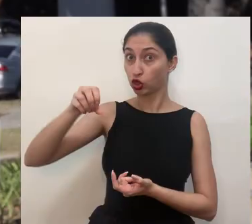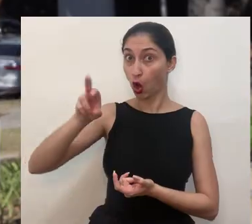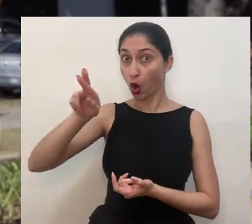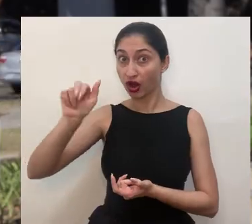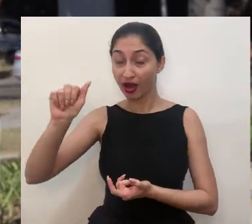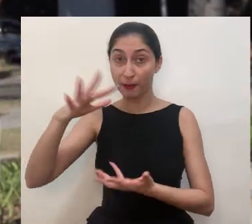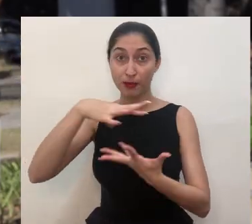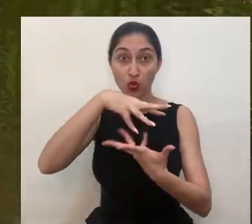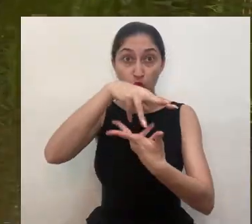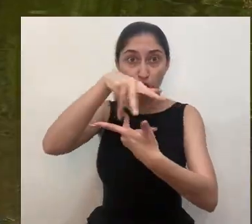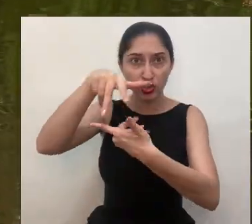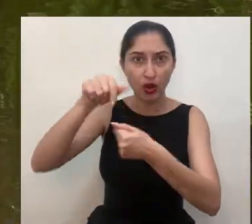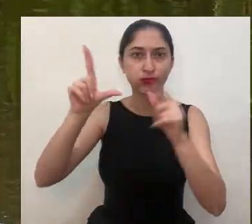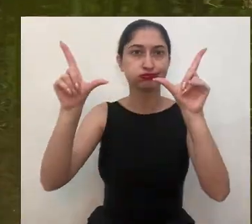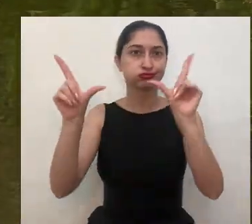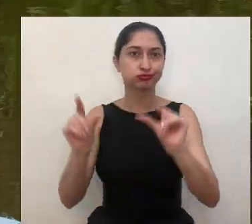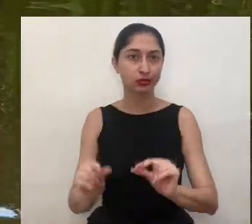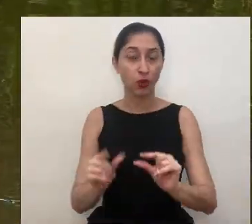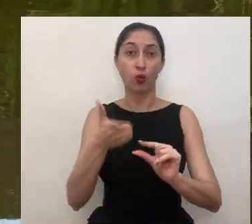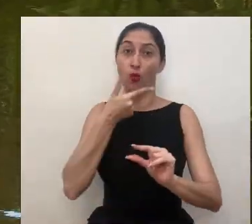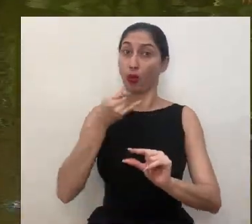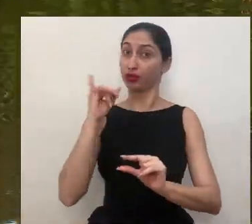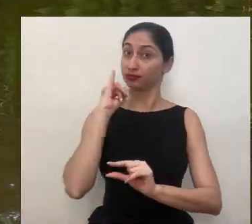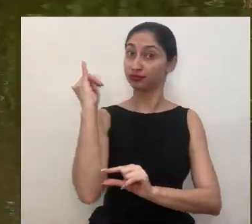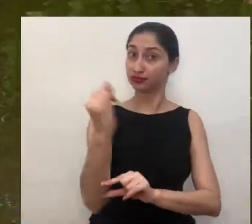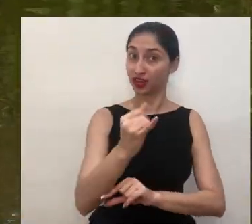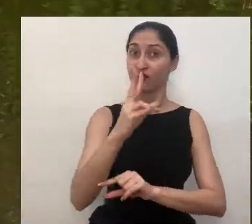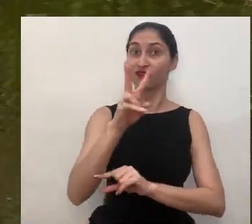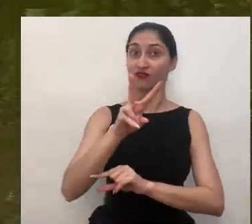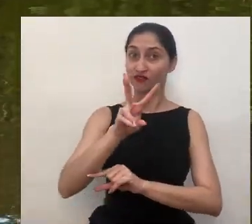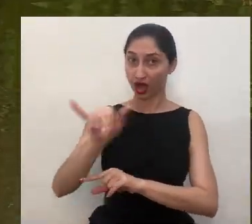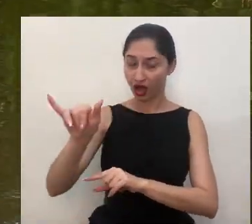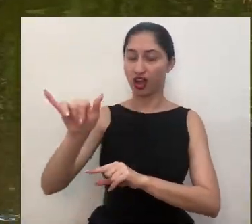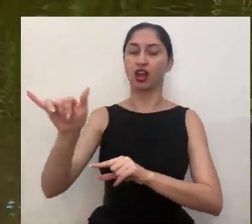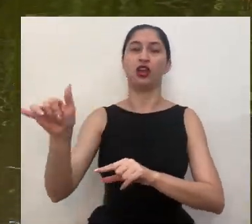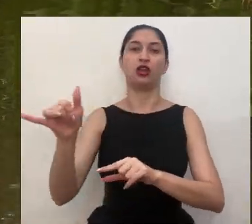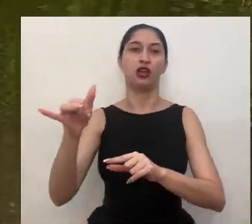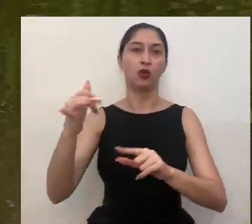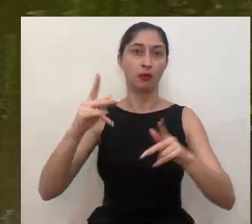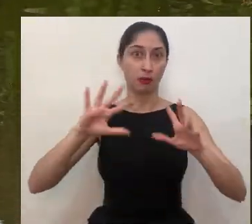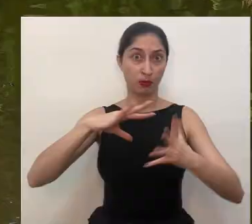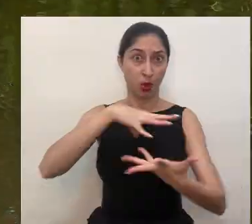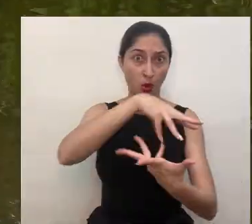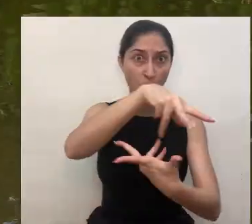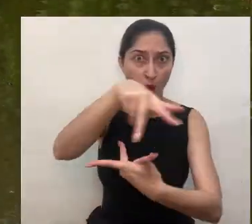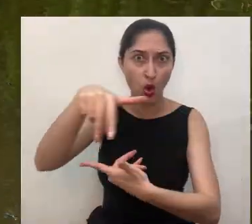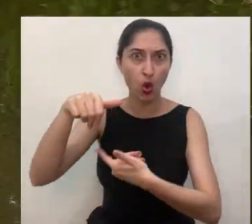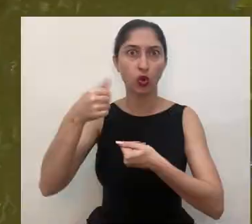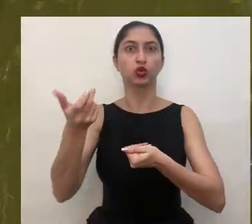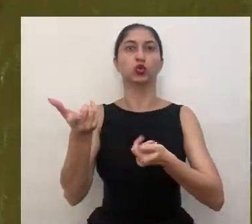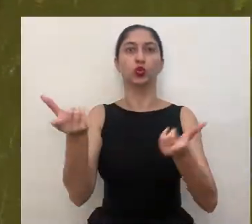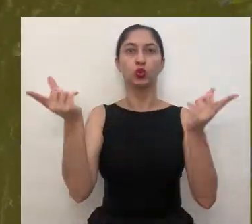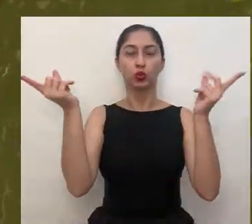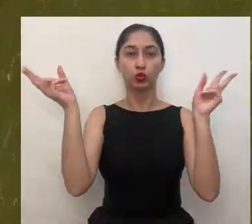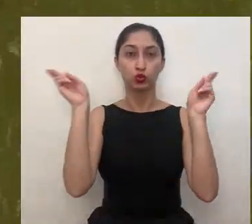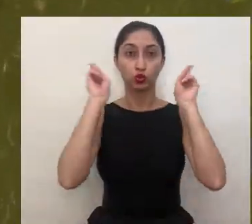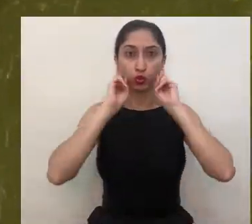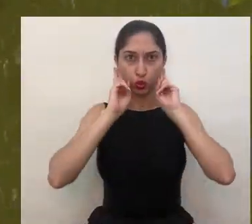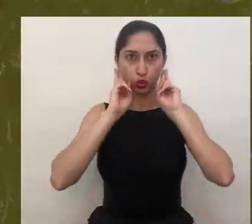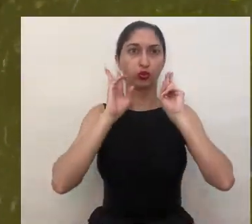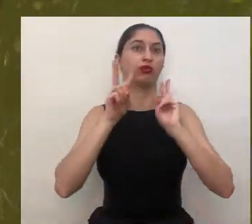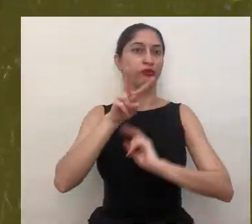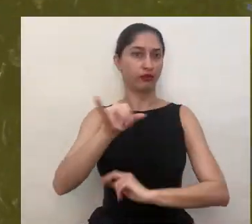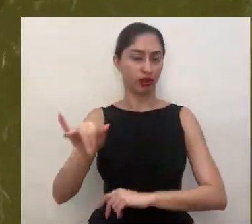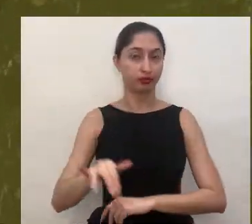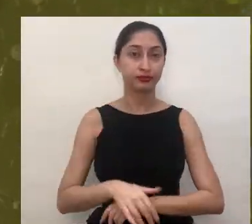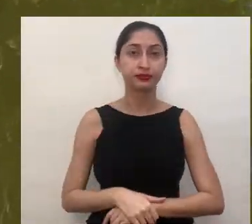surdez universal. E por último, Schafer propõe uma categoria que são dos marcos sonoros. Marco sonoro